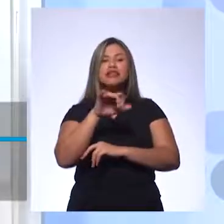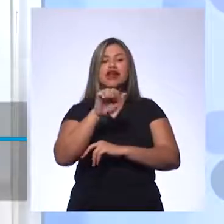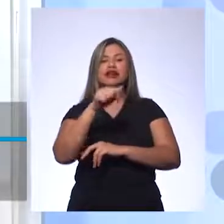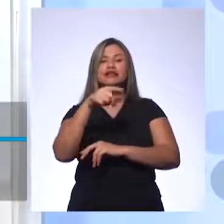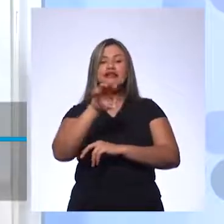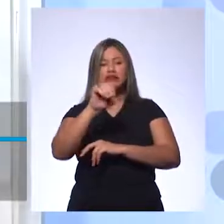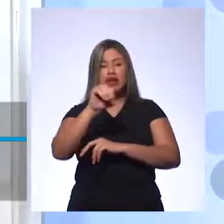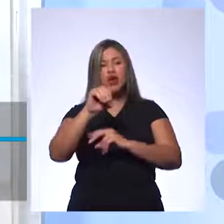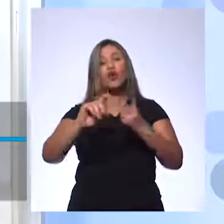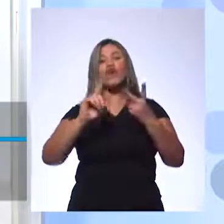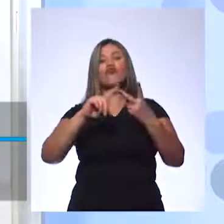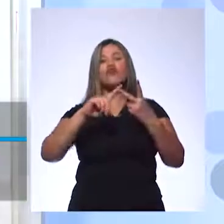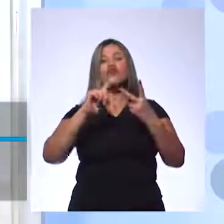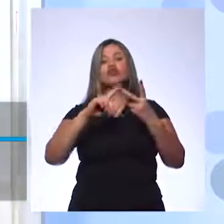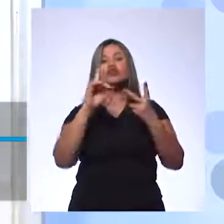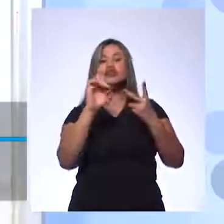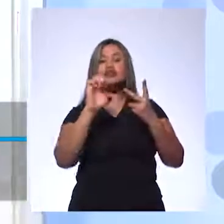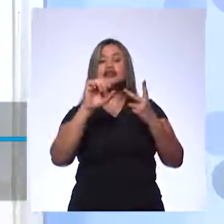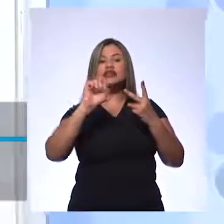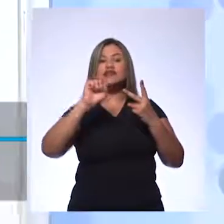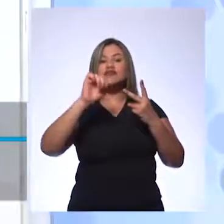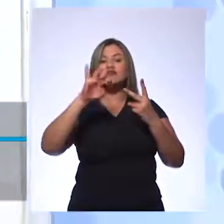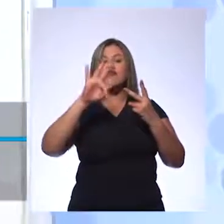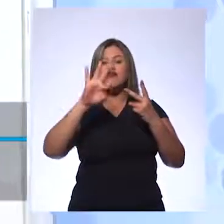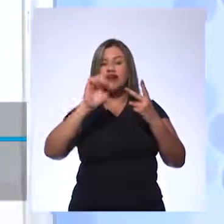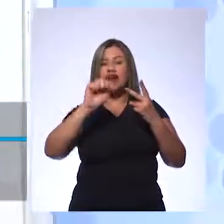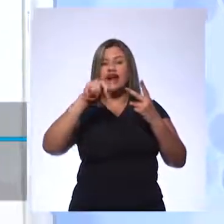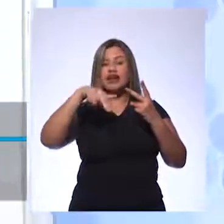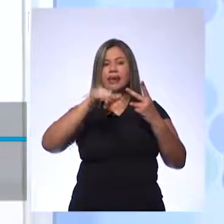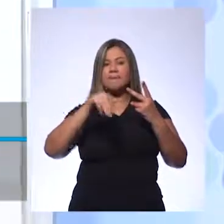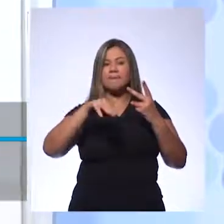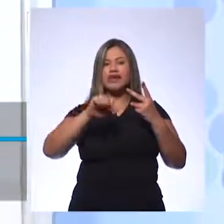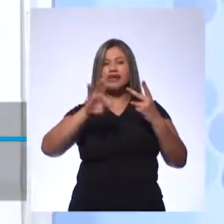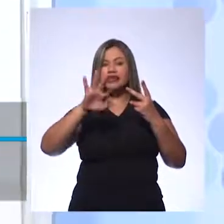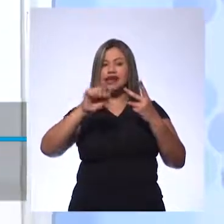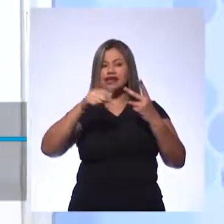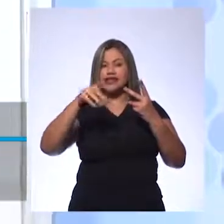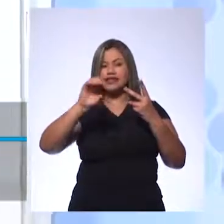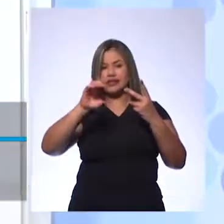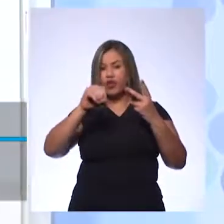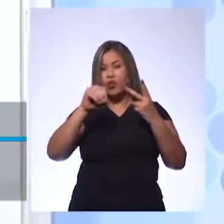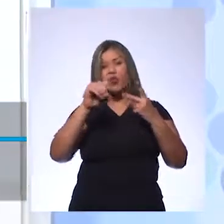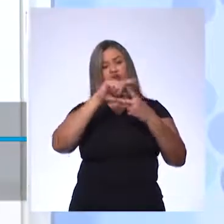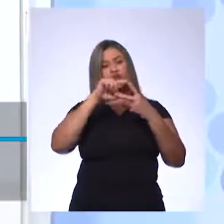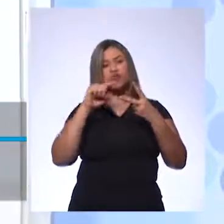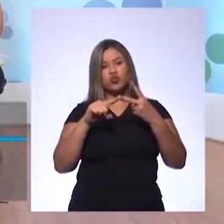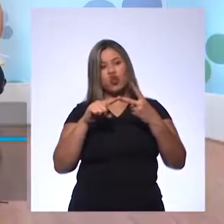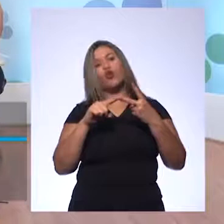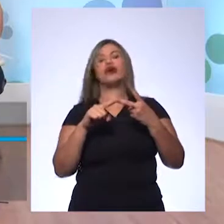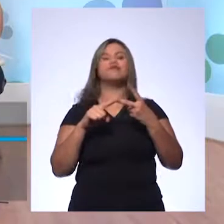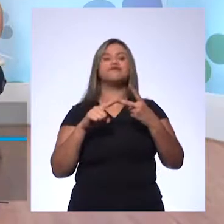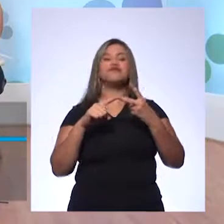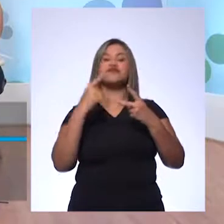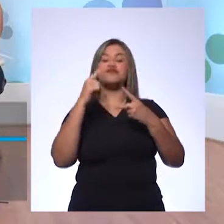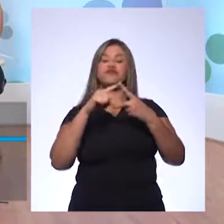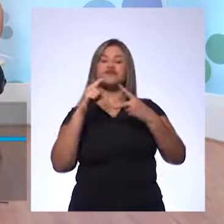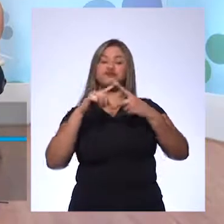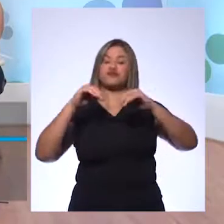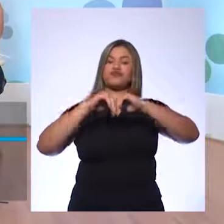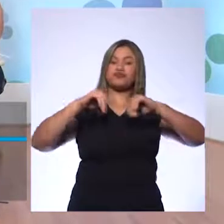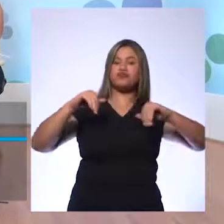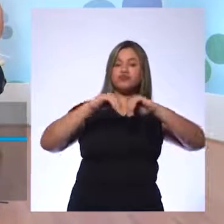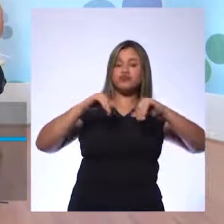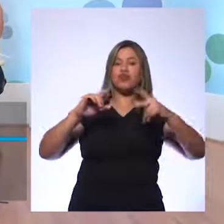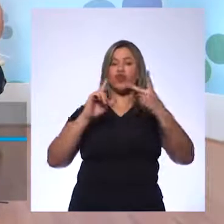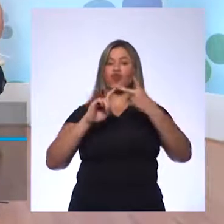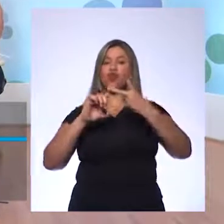Então nós vamos usar a fragmentação do Império Romano Então o que é mais pro Vou colocar aqui fragmentação do império romano e ele falou